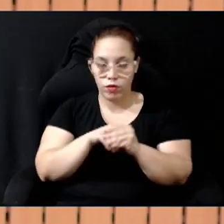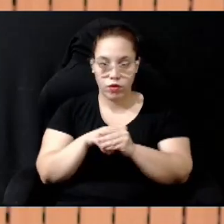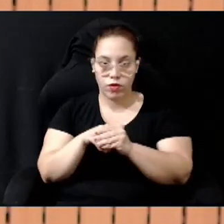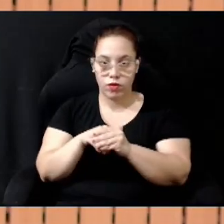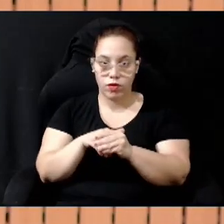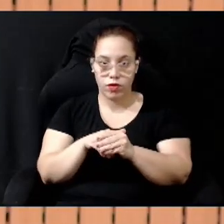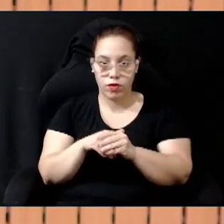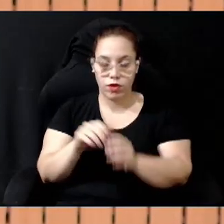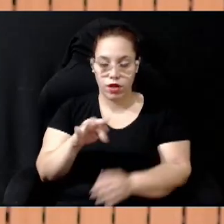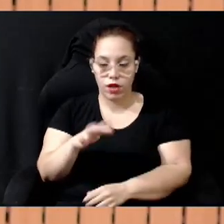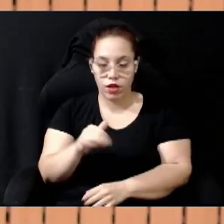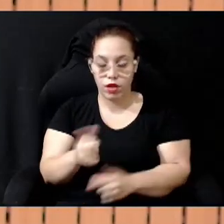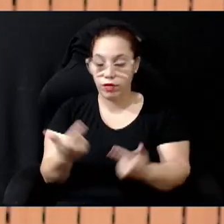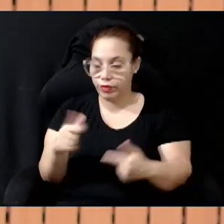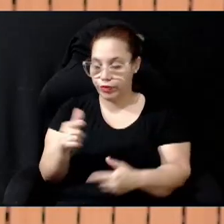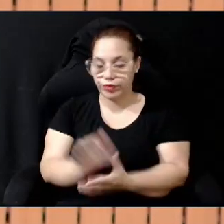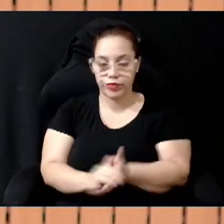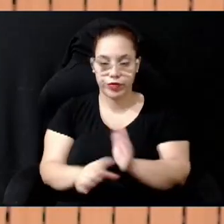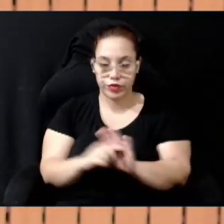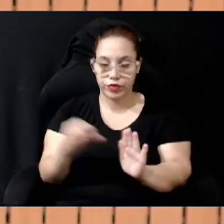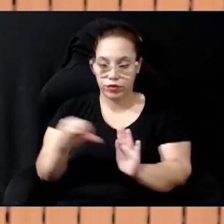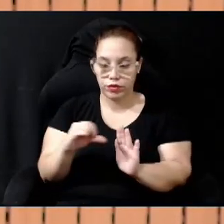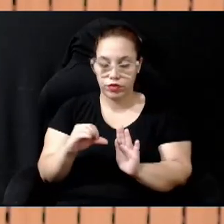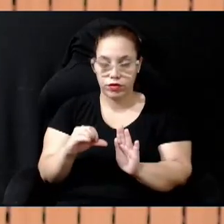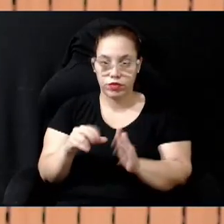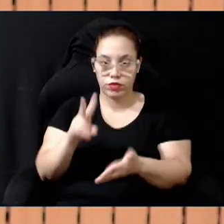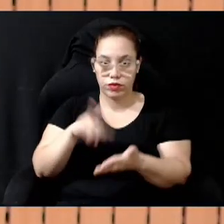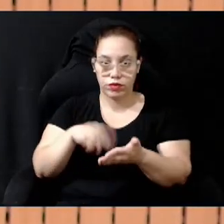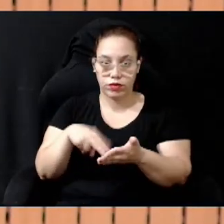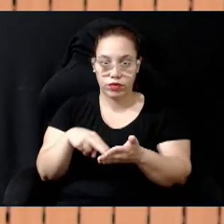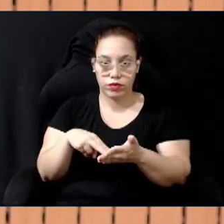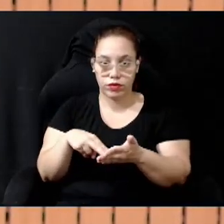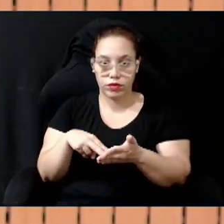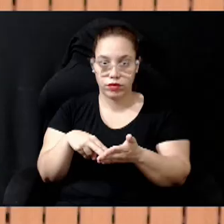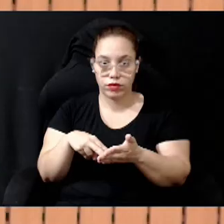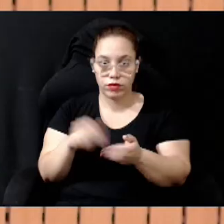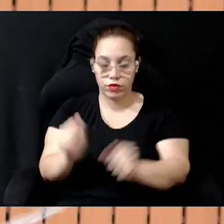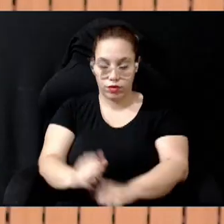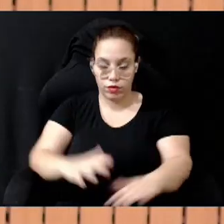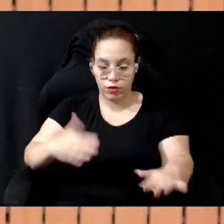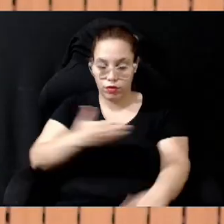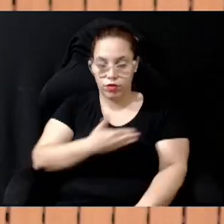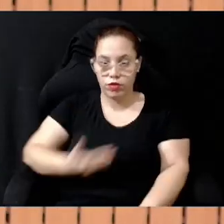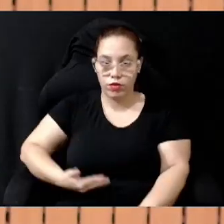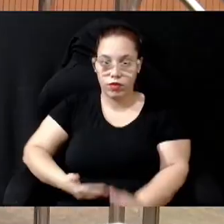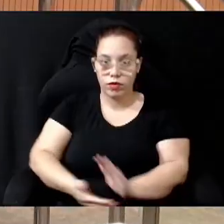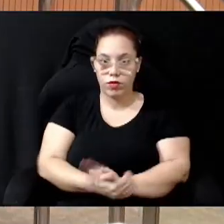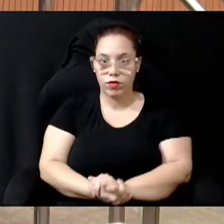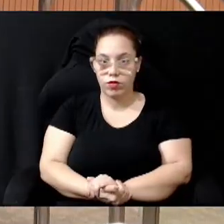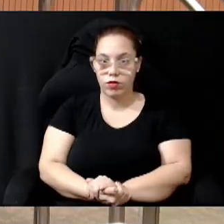há. Item 9, matérias lidas no expediente sujeitas à deliberação do plenário.